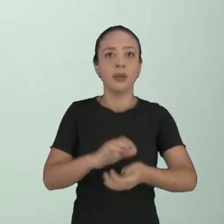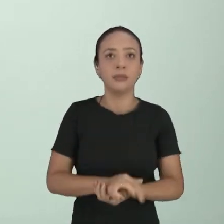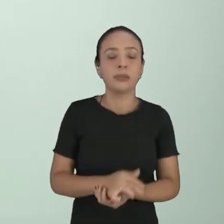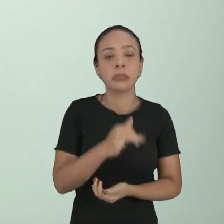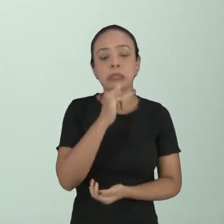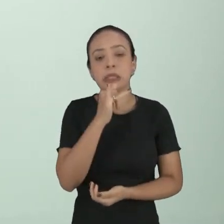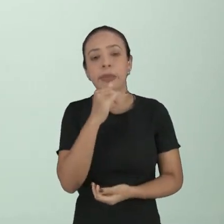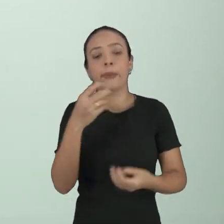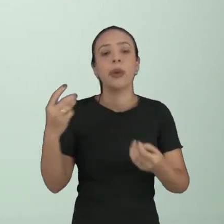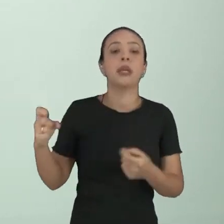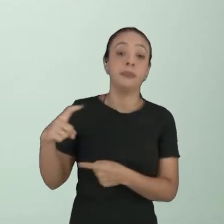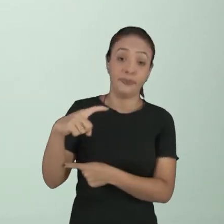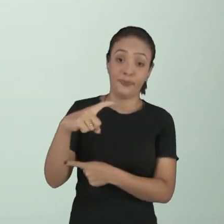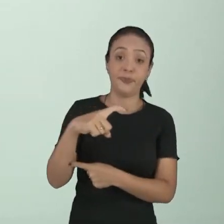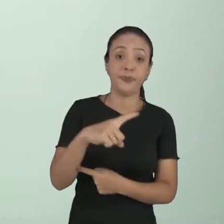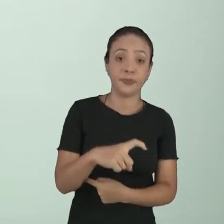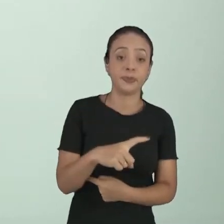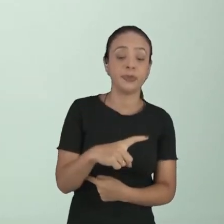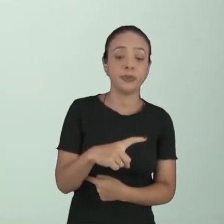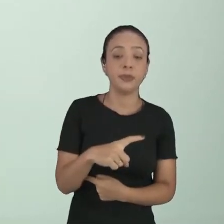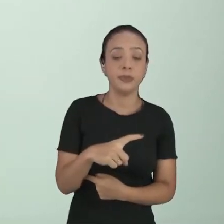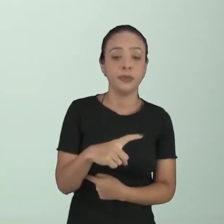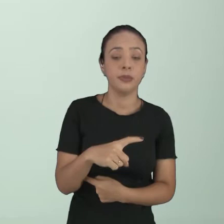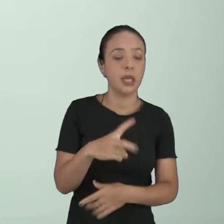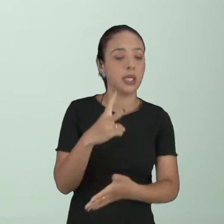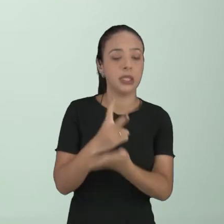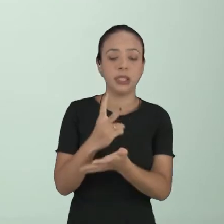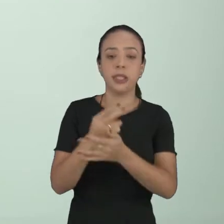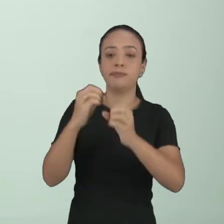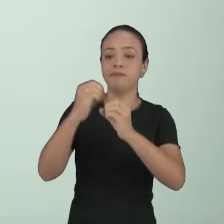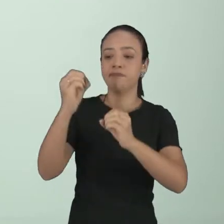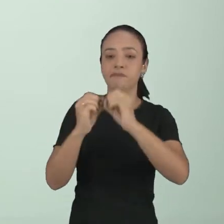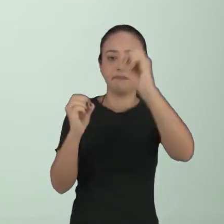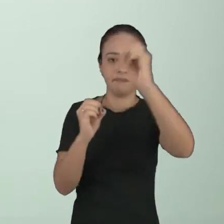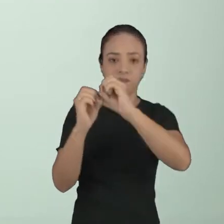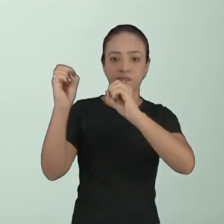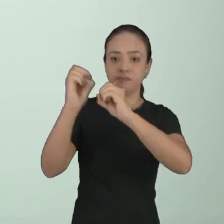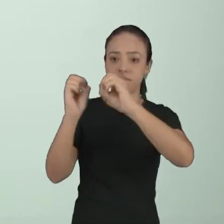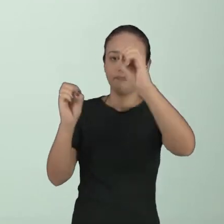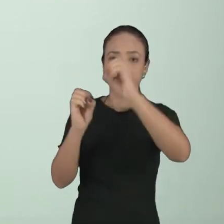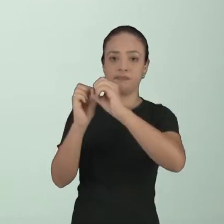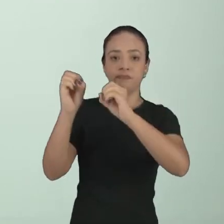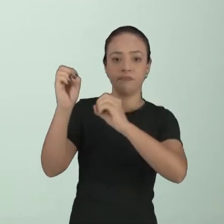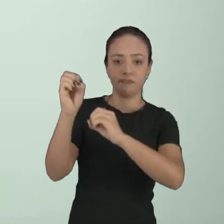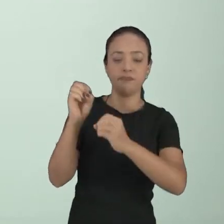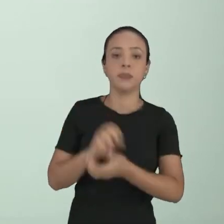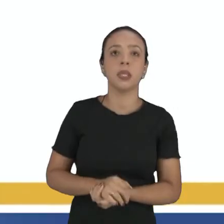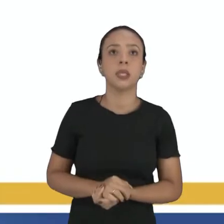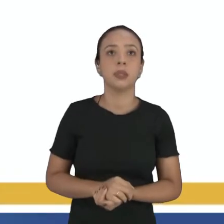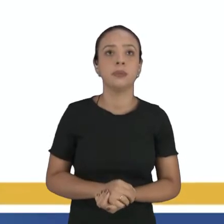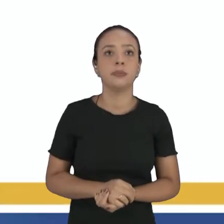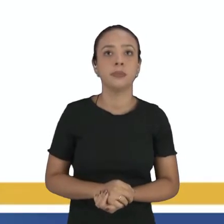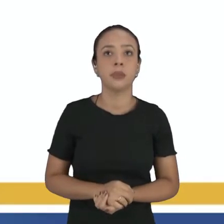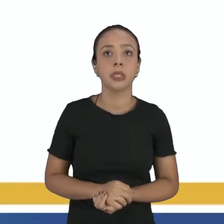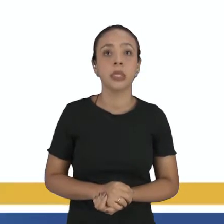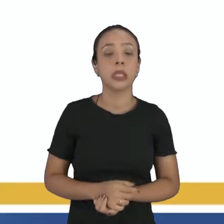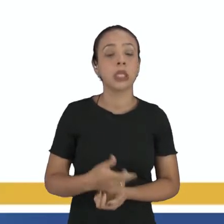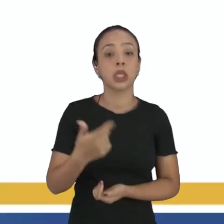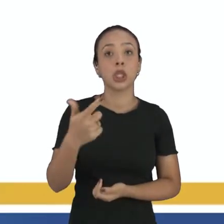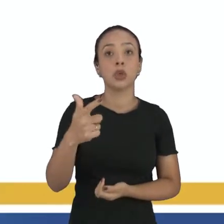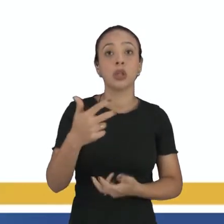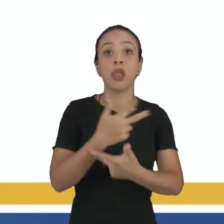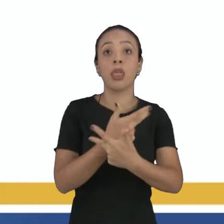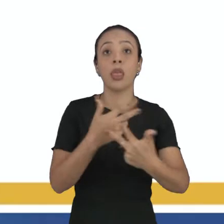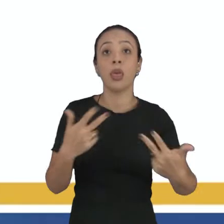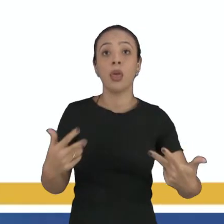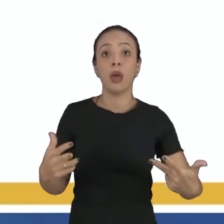unicelulares, como bactérias, por exemplo, fazem muito reprodução assexuada, tá? E não ocorre variabilidade